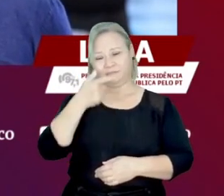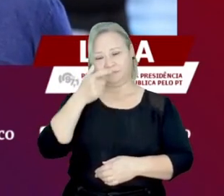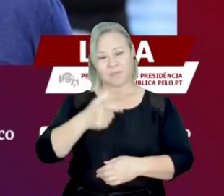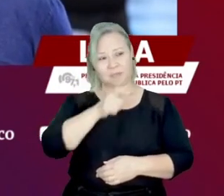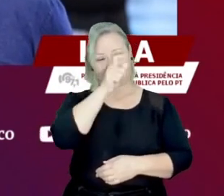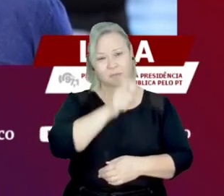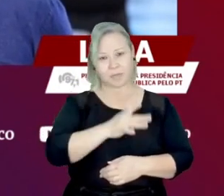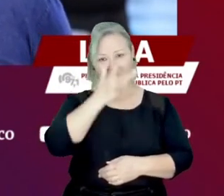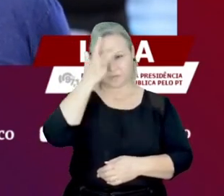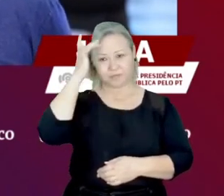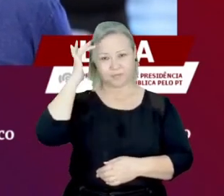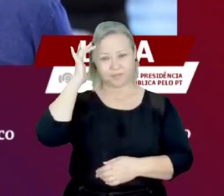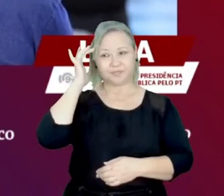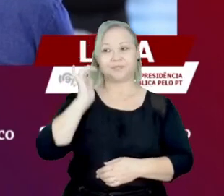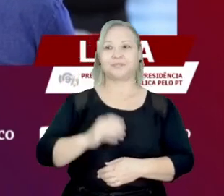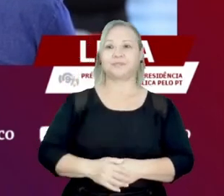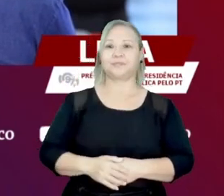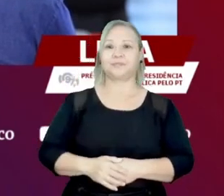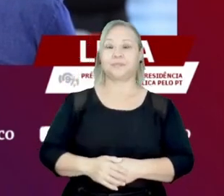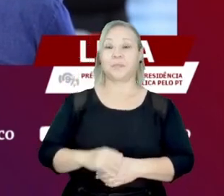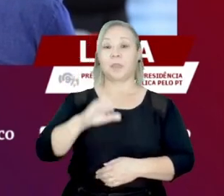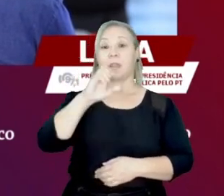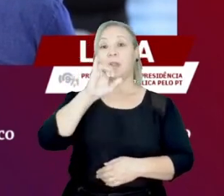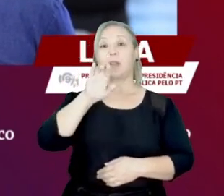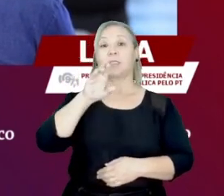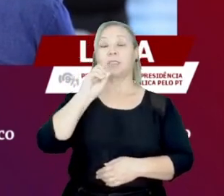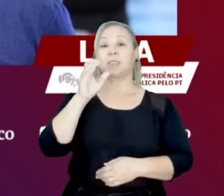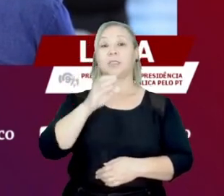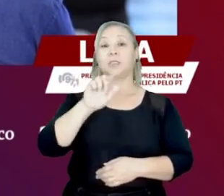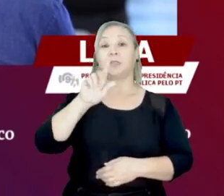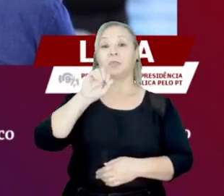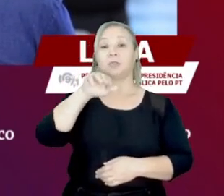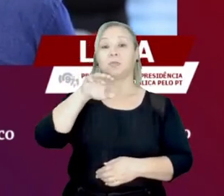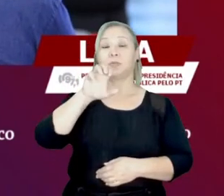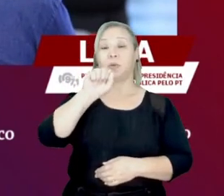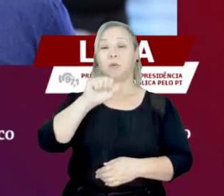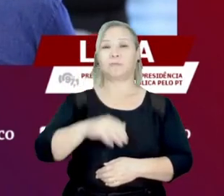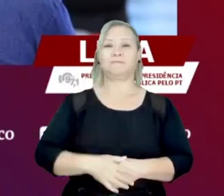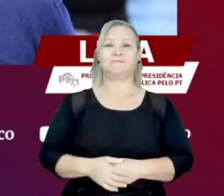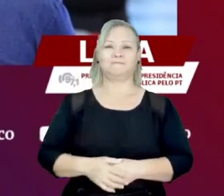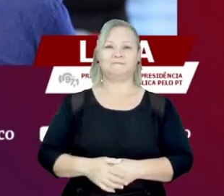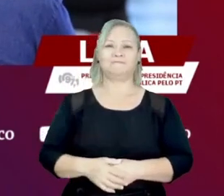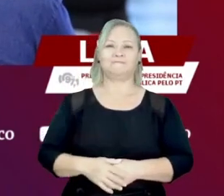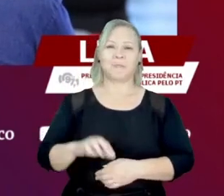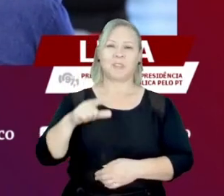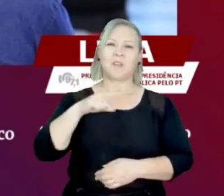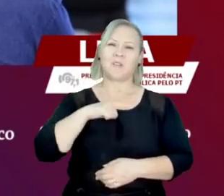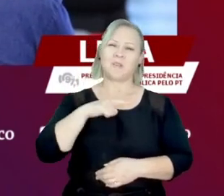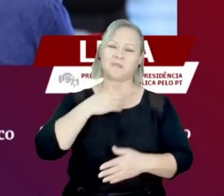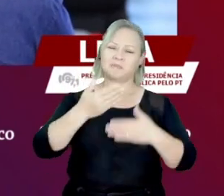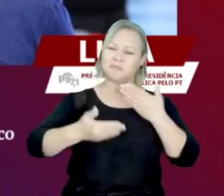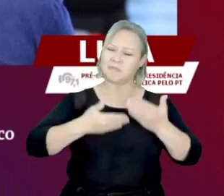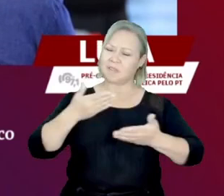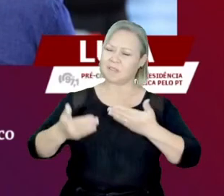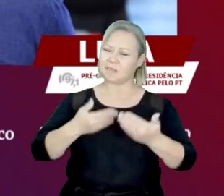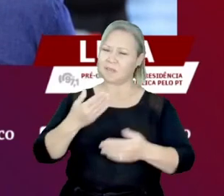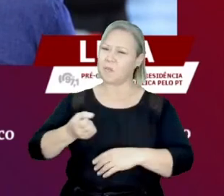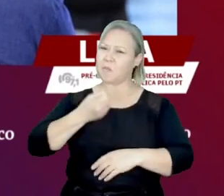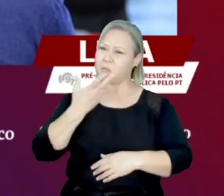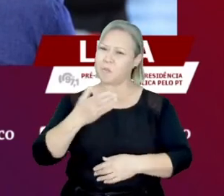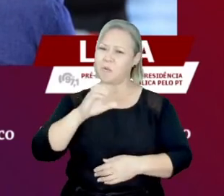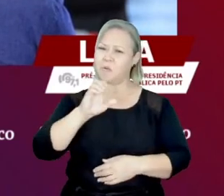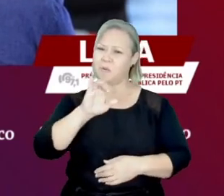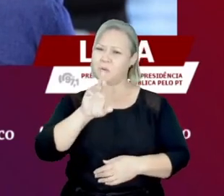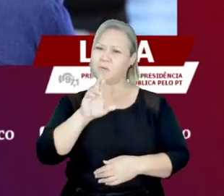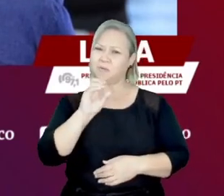o Ciro, sinceramente, está precisando de um calmante. Ser presidente